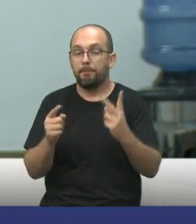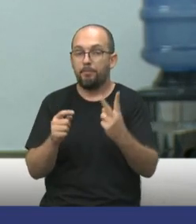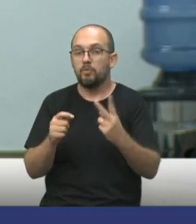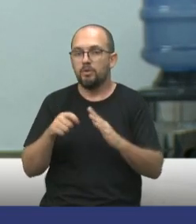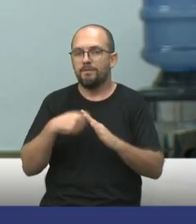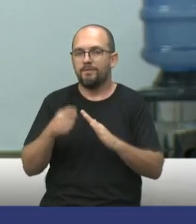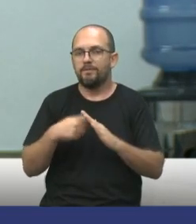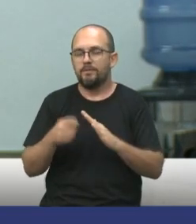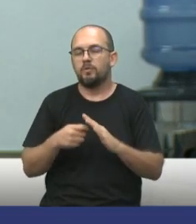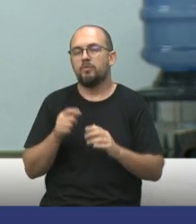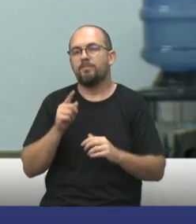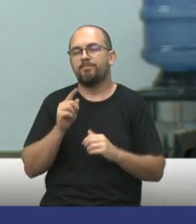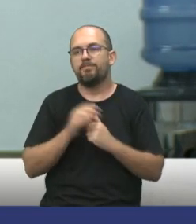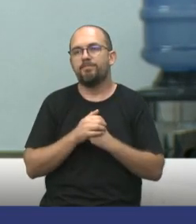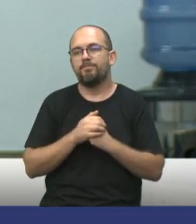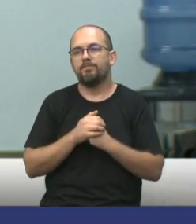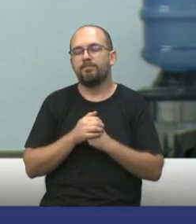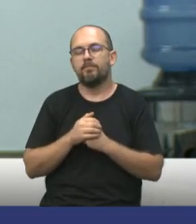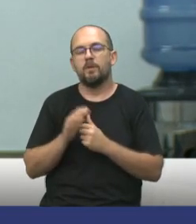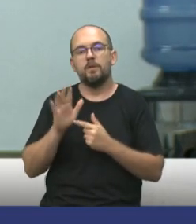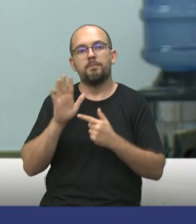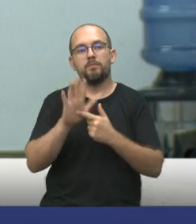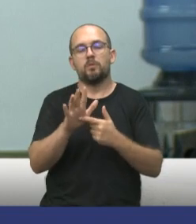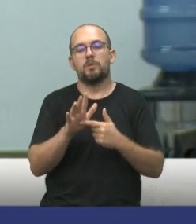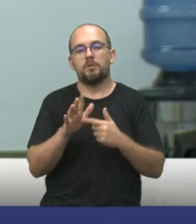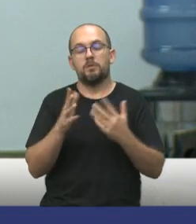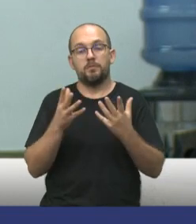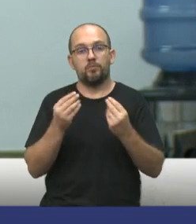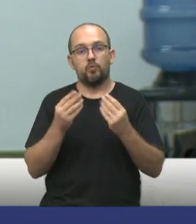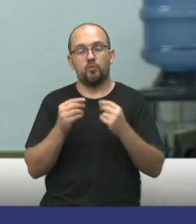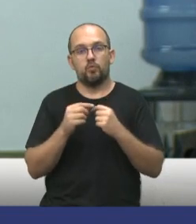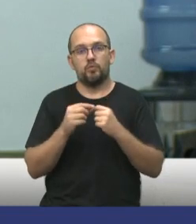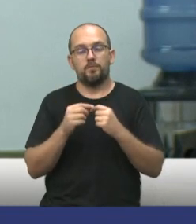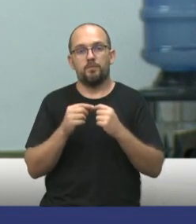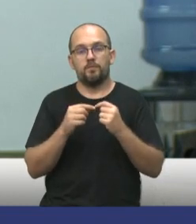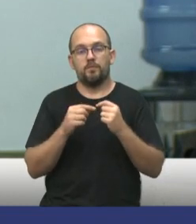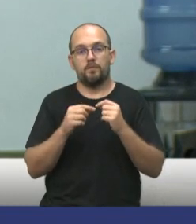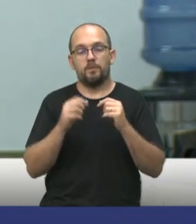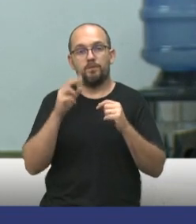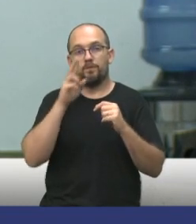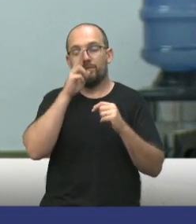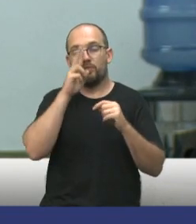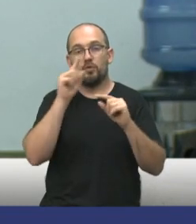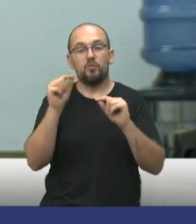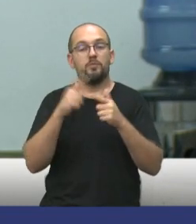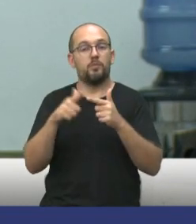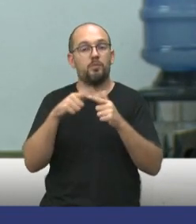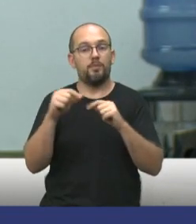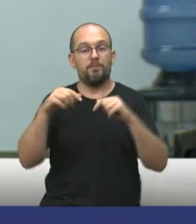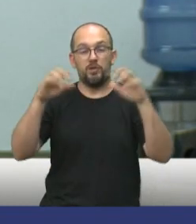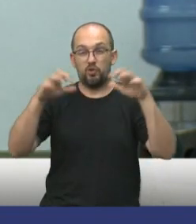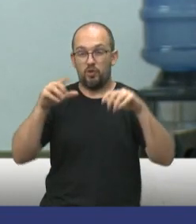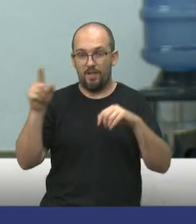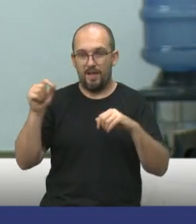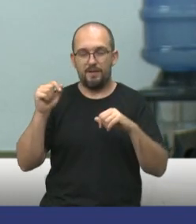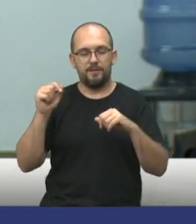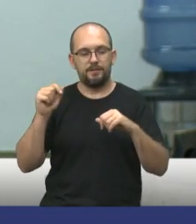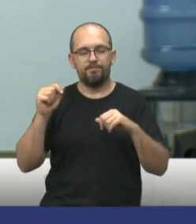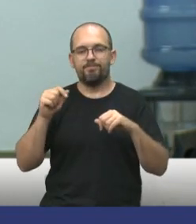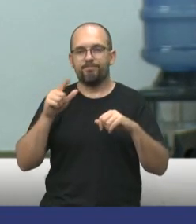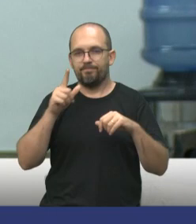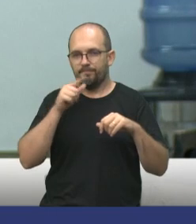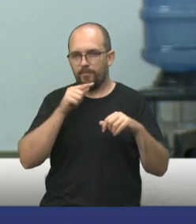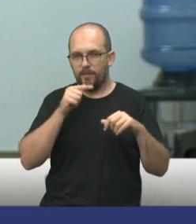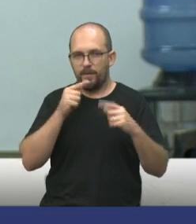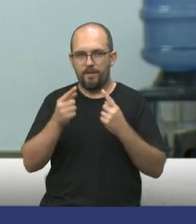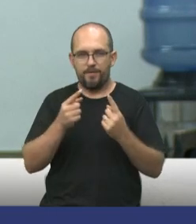que traz bastante ênfase quando chove lá, enche a rua, a